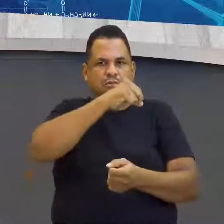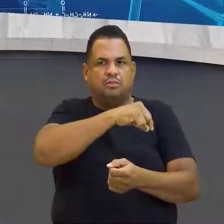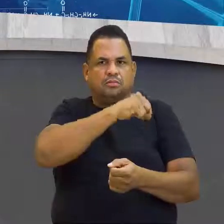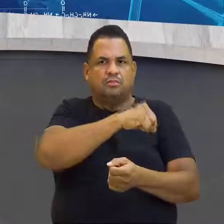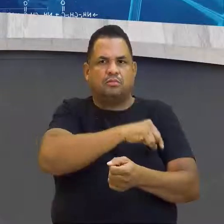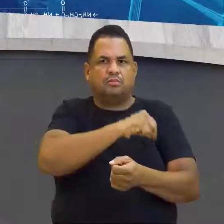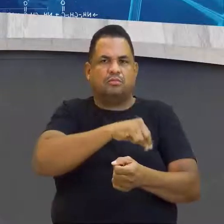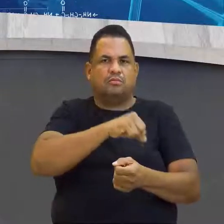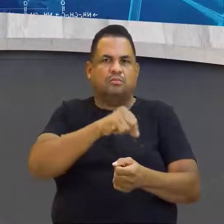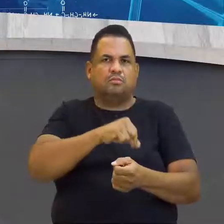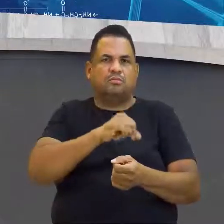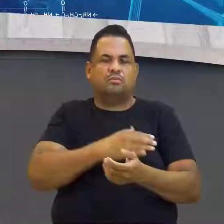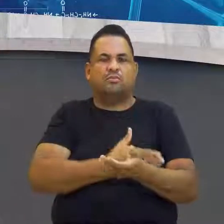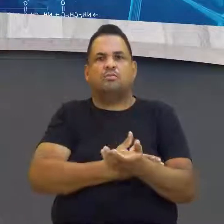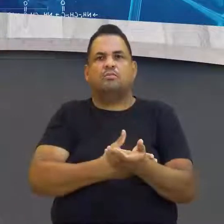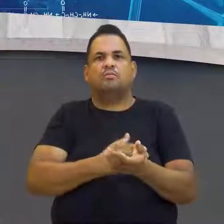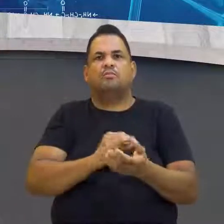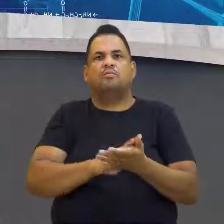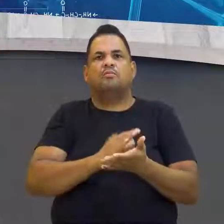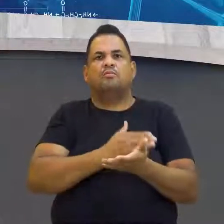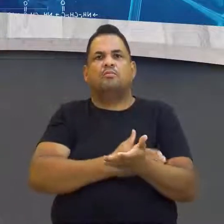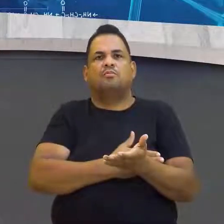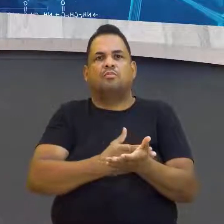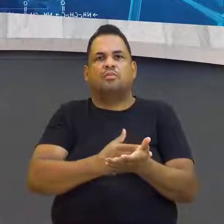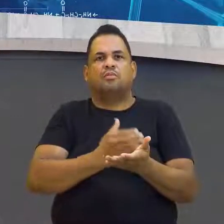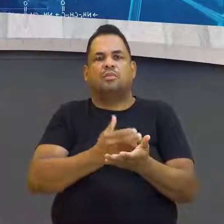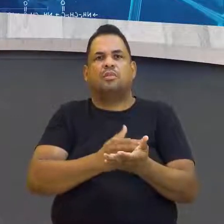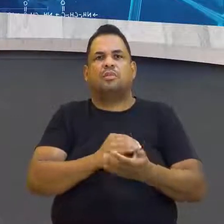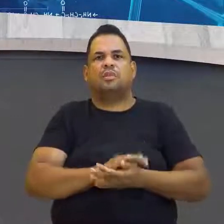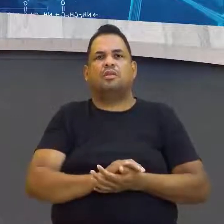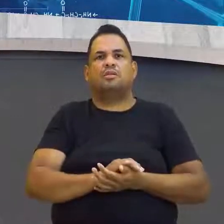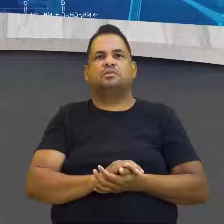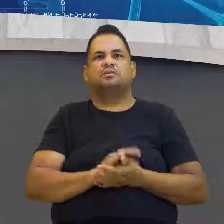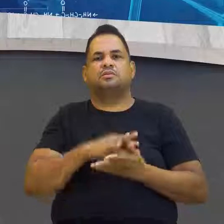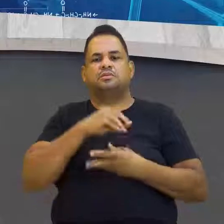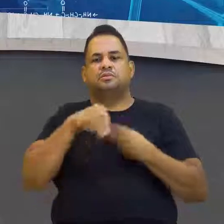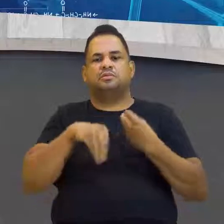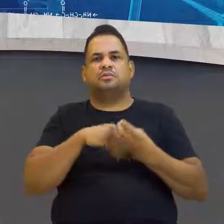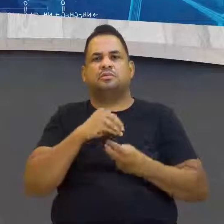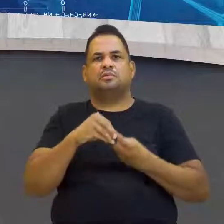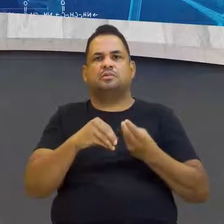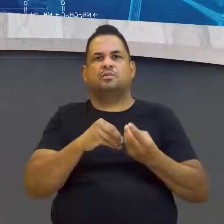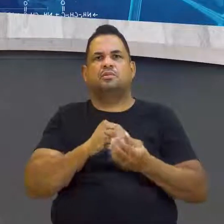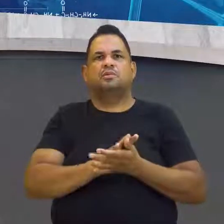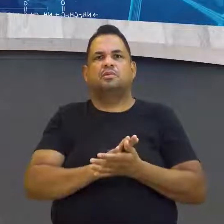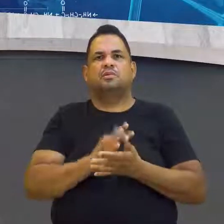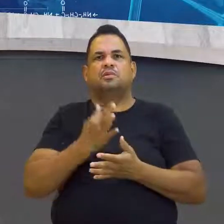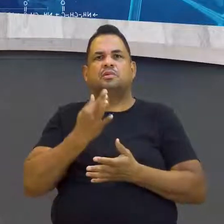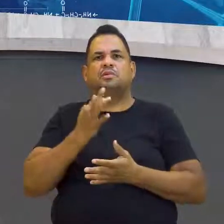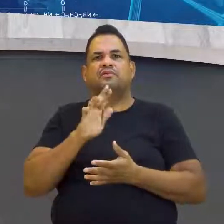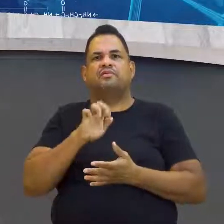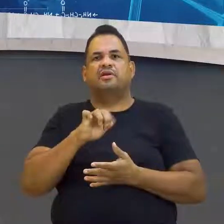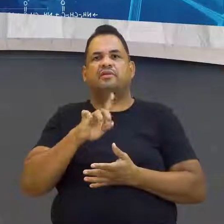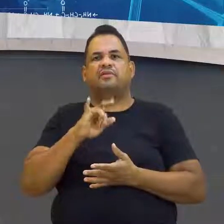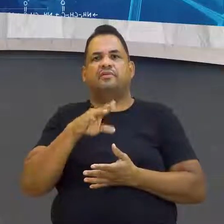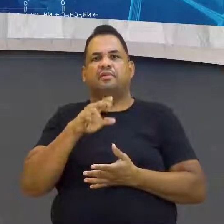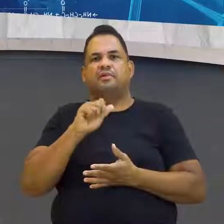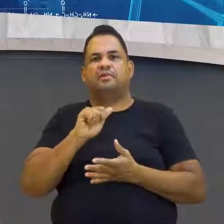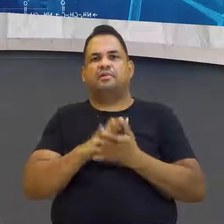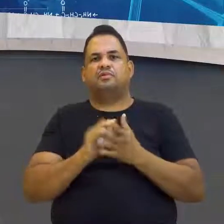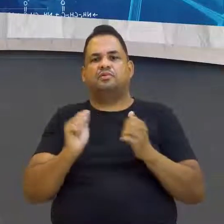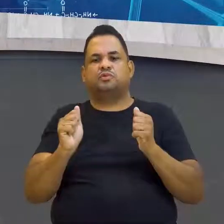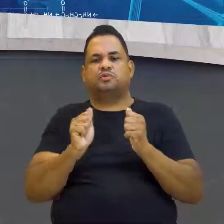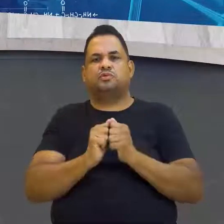naquele pano uma leve camada dessa solução, que é a fenolftaleína junto com o